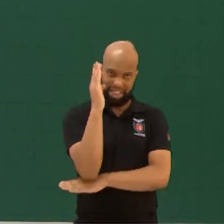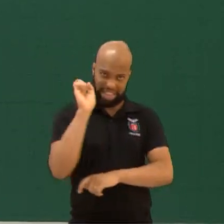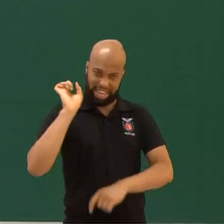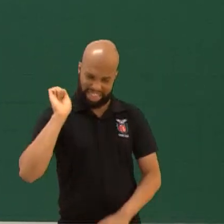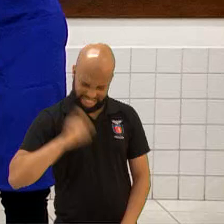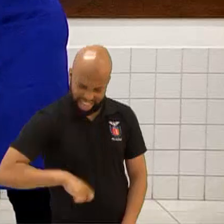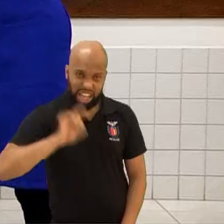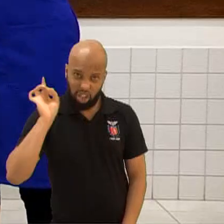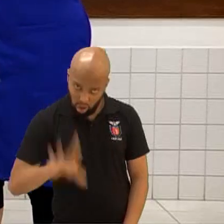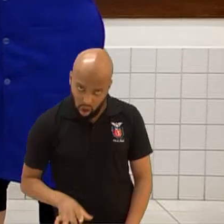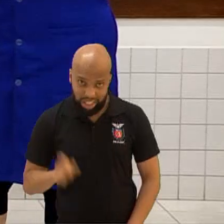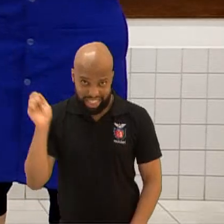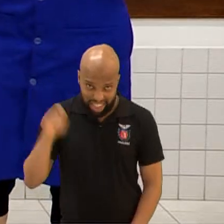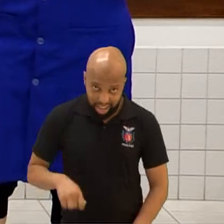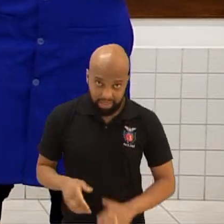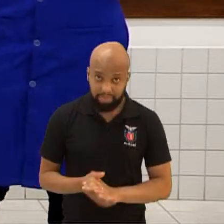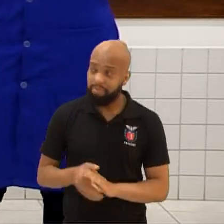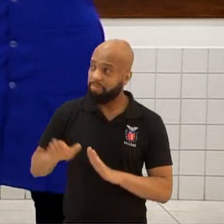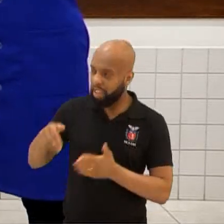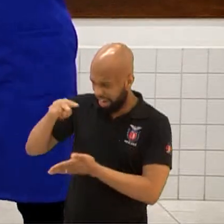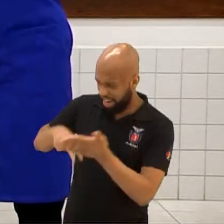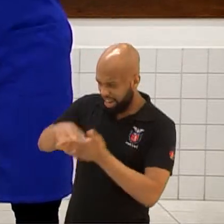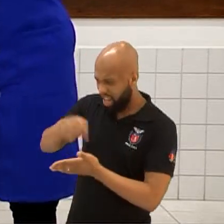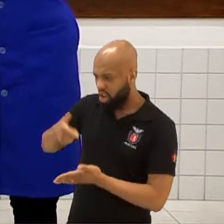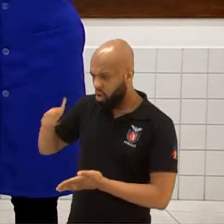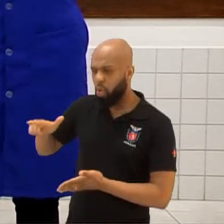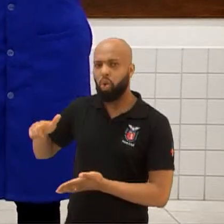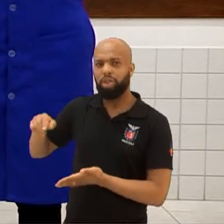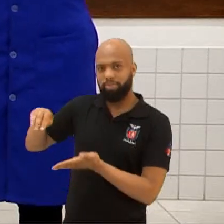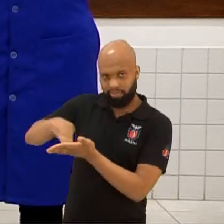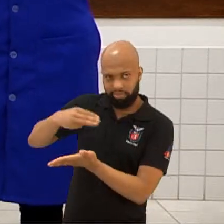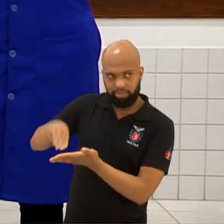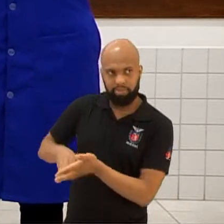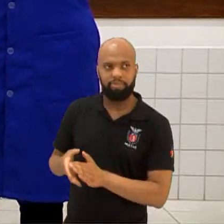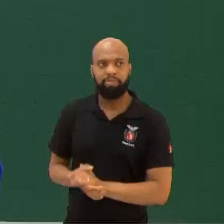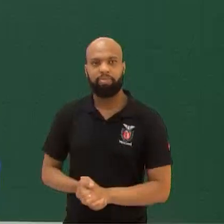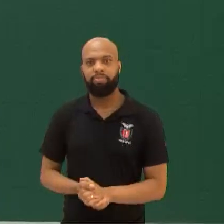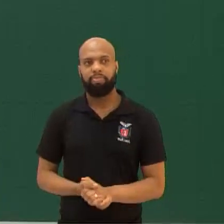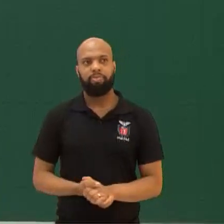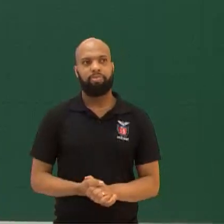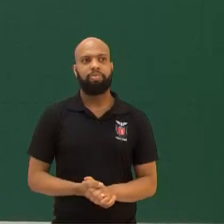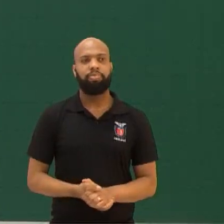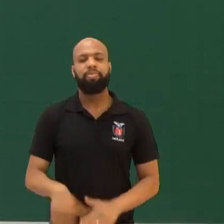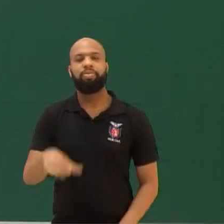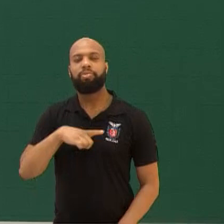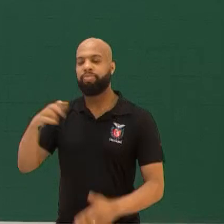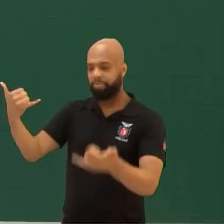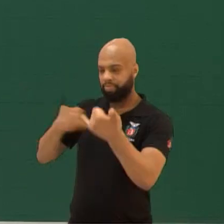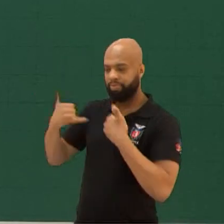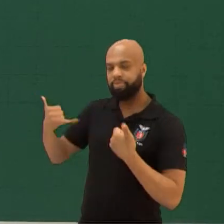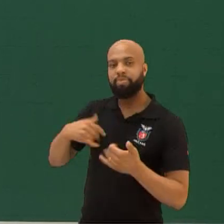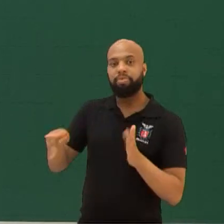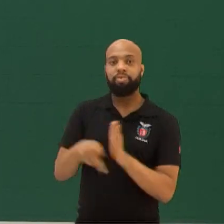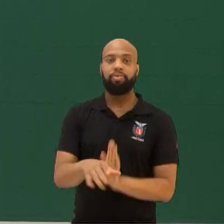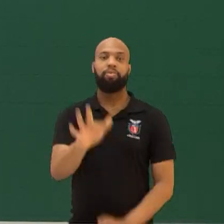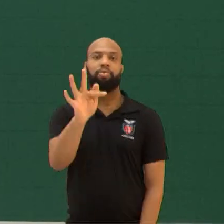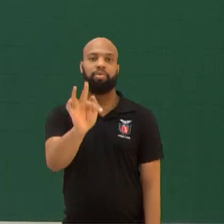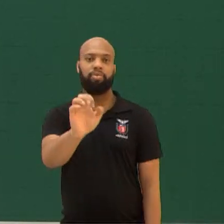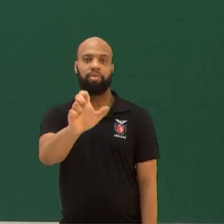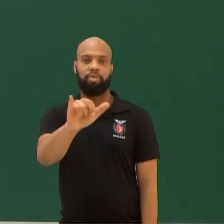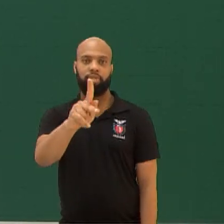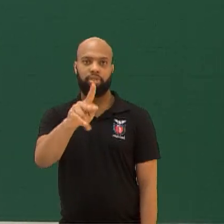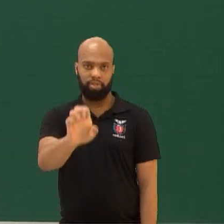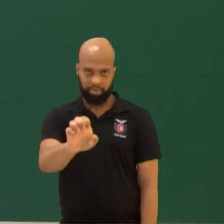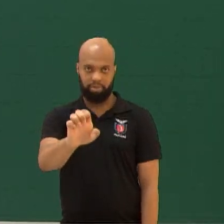possível fazer isso? E aí? Vamos ler mais alguns recadinhos enquanto o pessoal pensa? Tenho aqui um recado do Felipe Campos, da